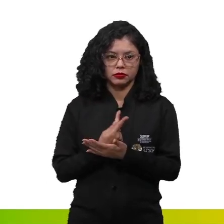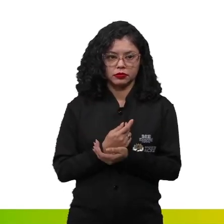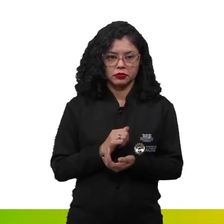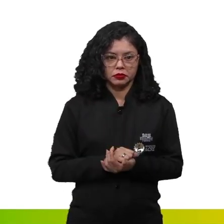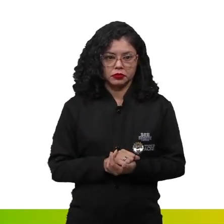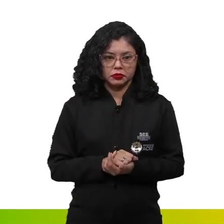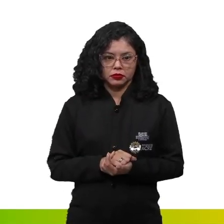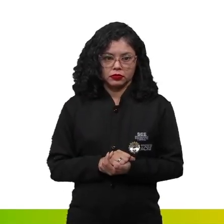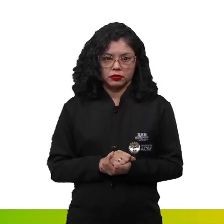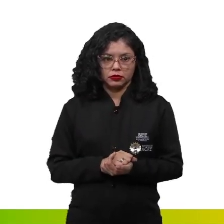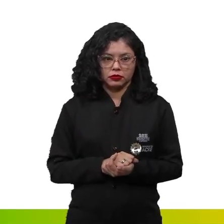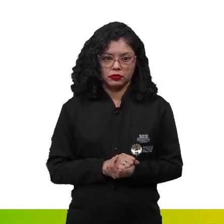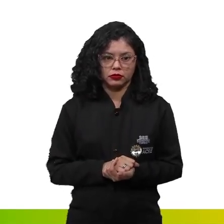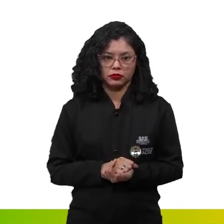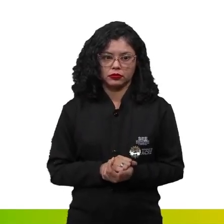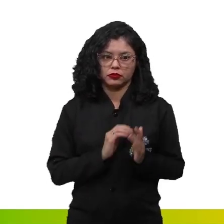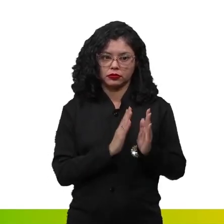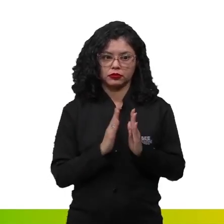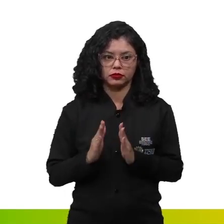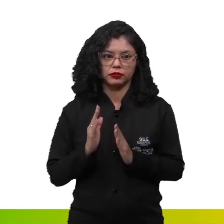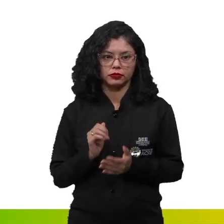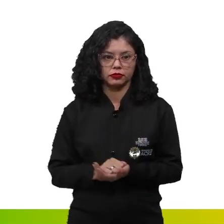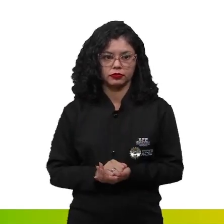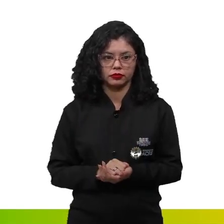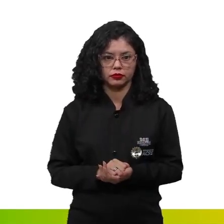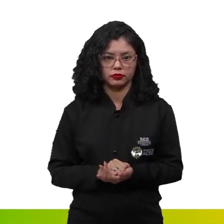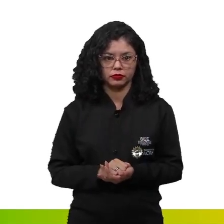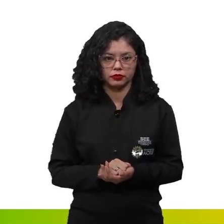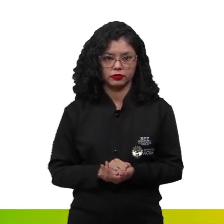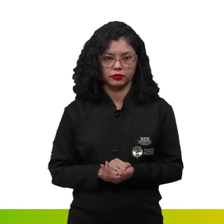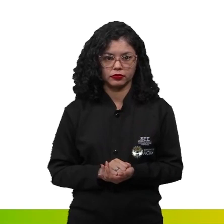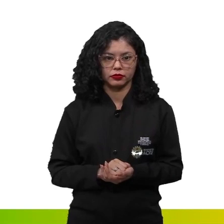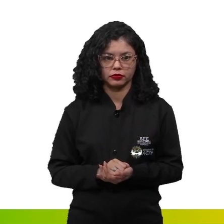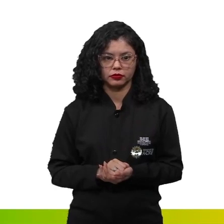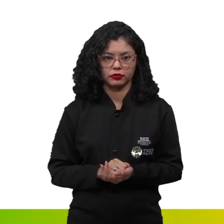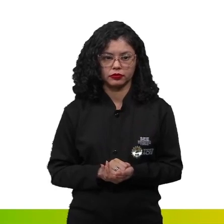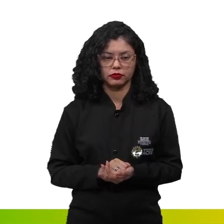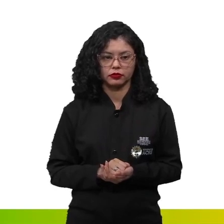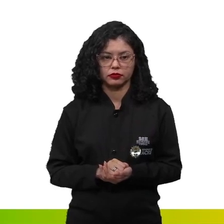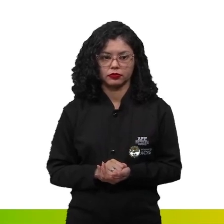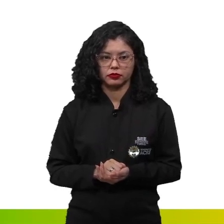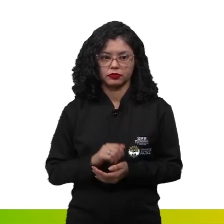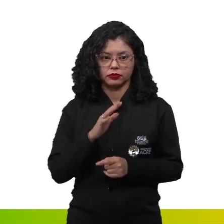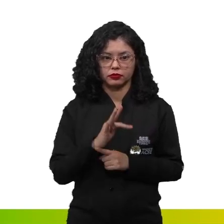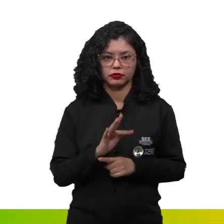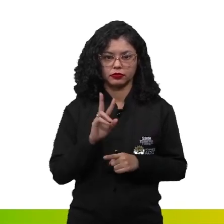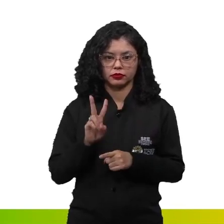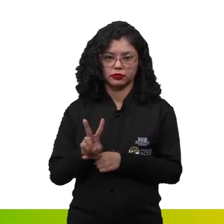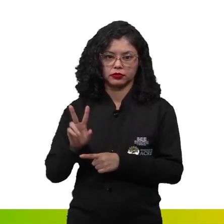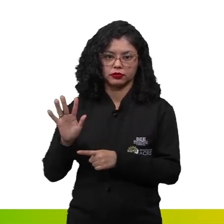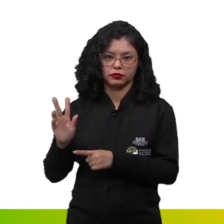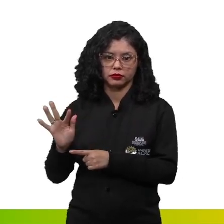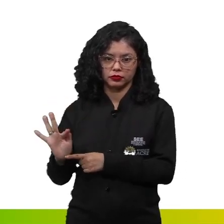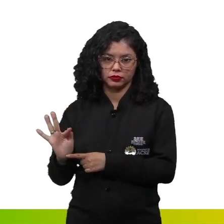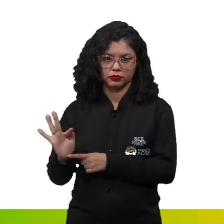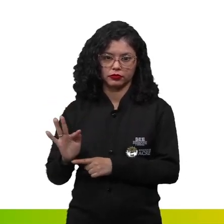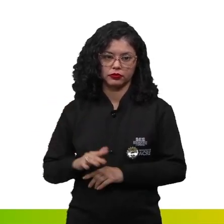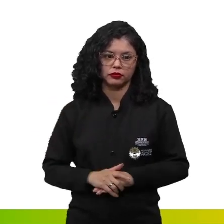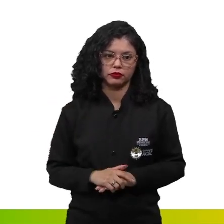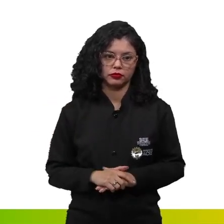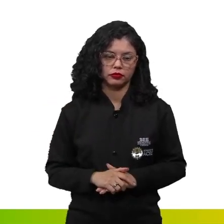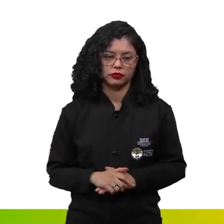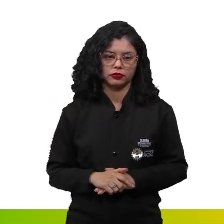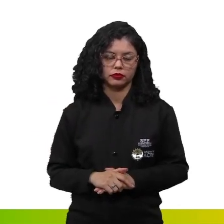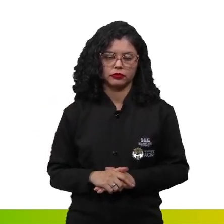tá certo? Então, a sequência correta de cima para baixo é o quê? Alternativa B, tá? F,